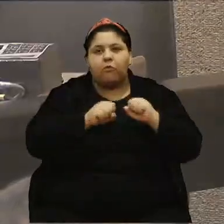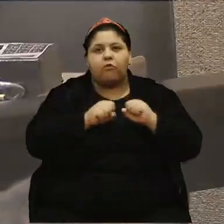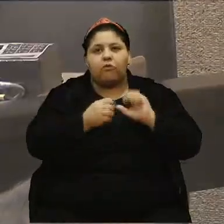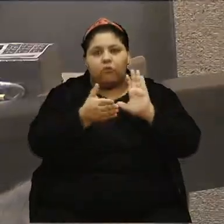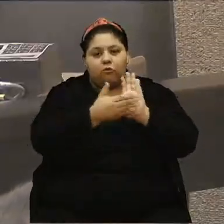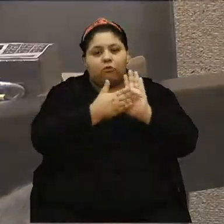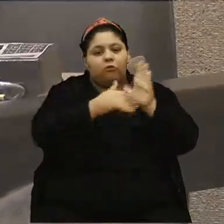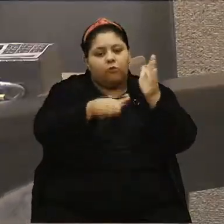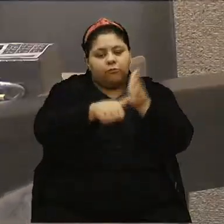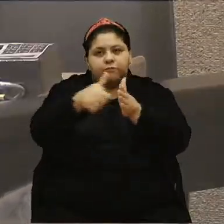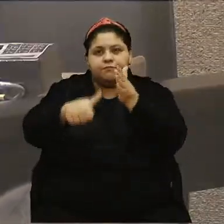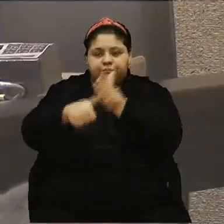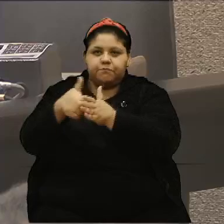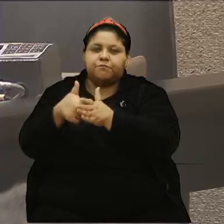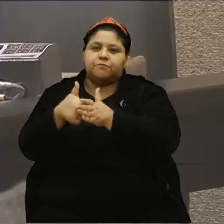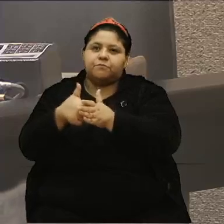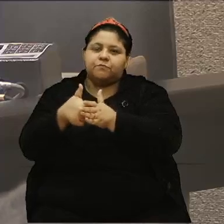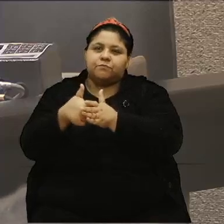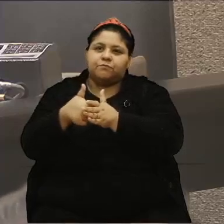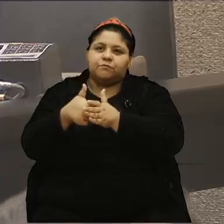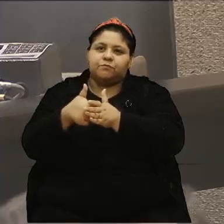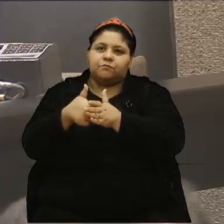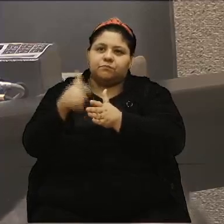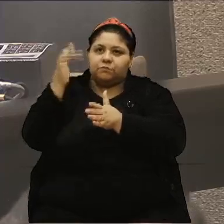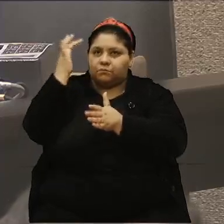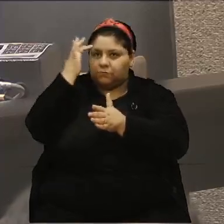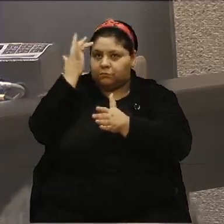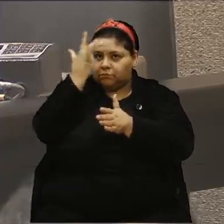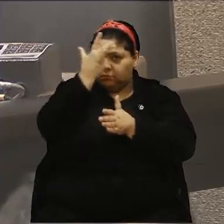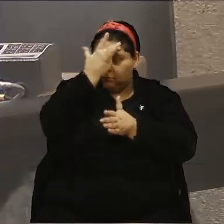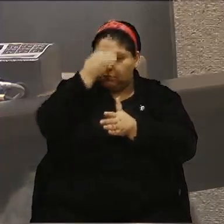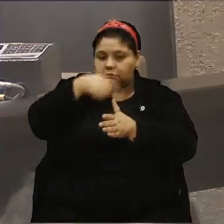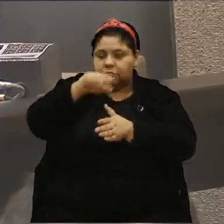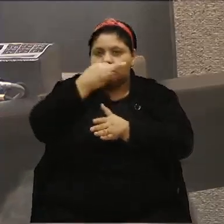propor melhorias para a saúde mental do